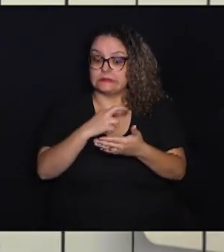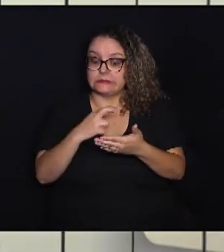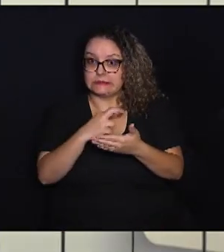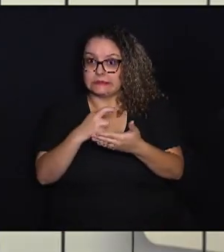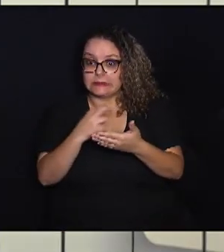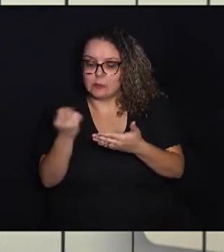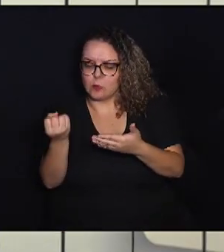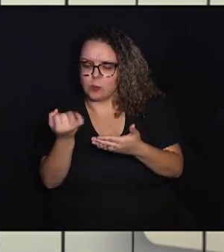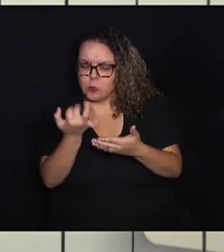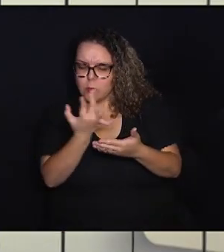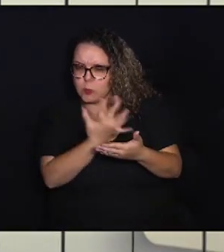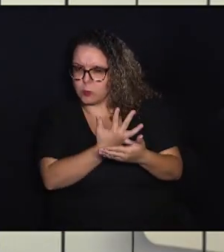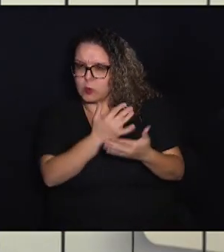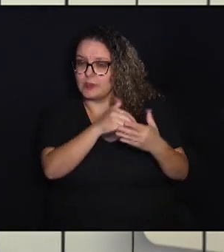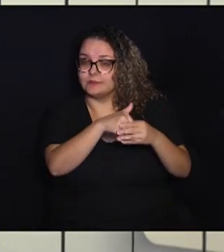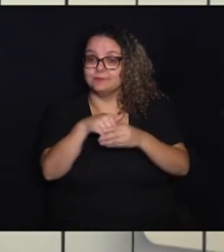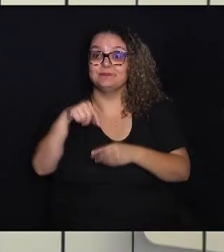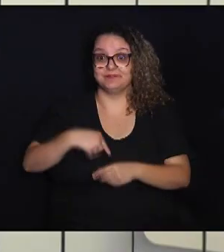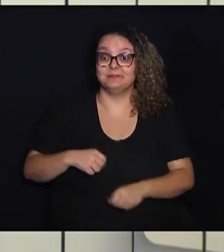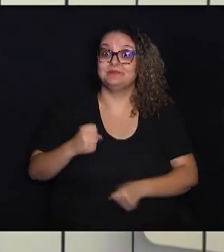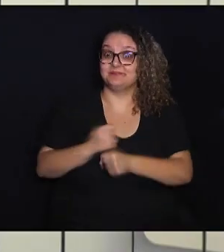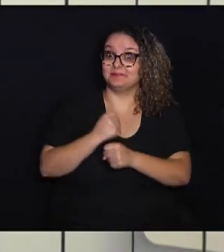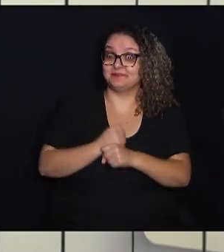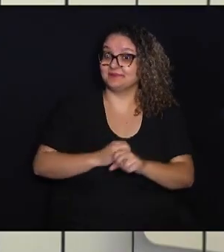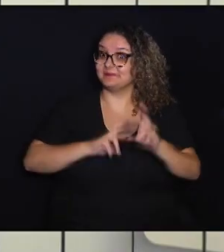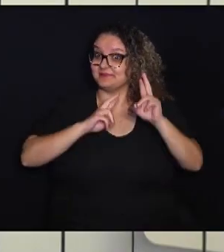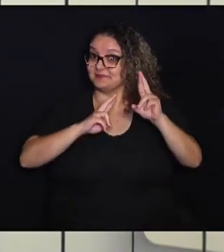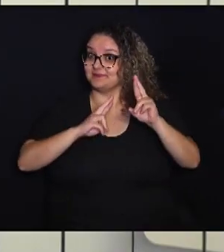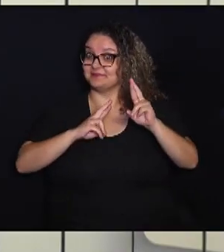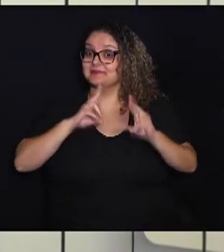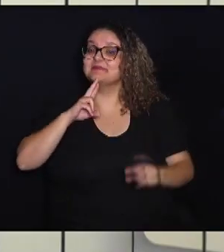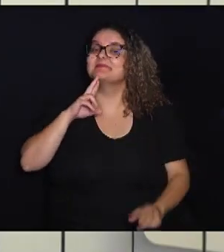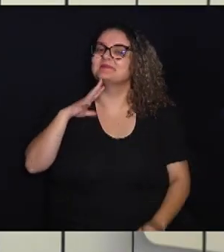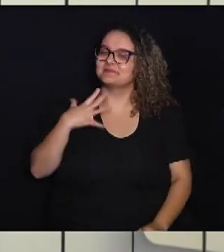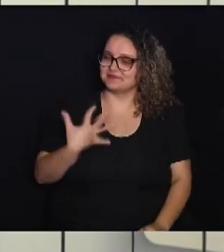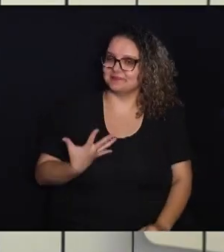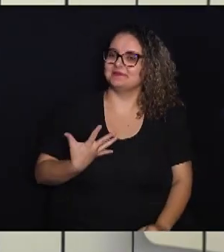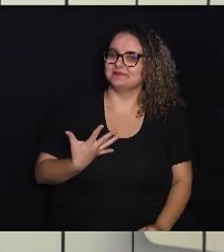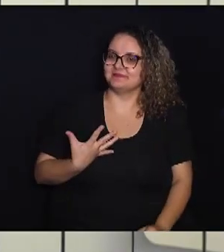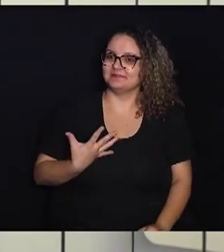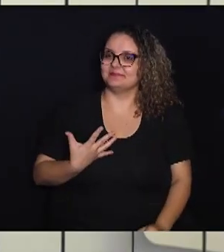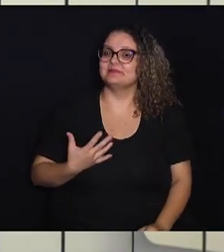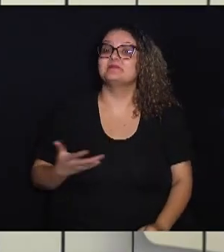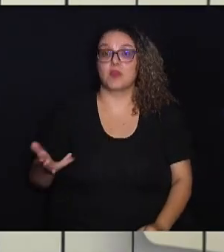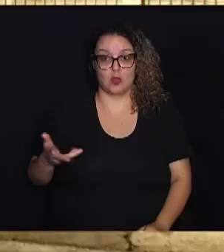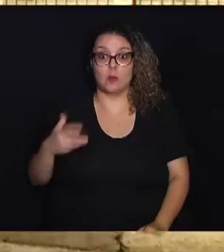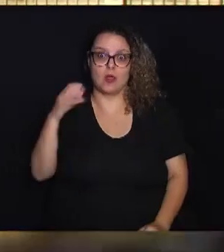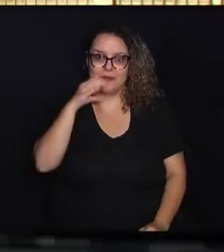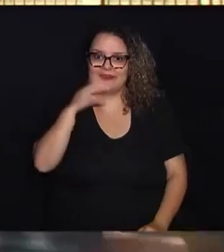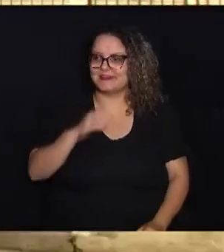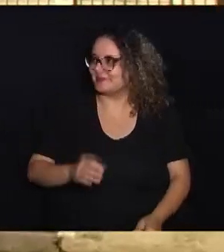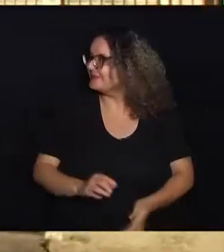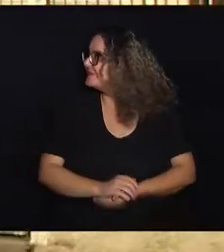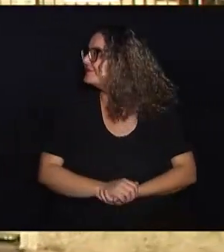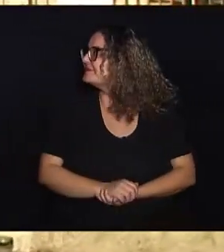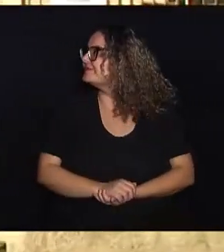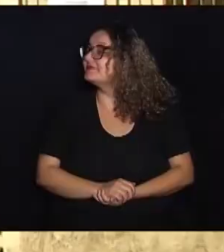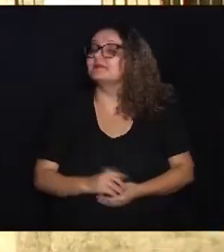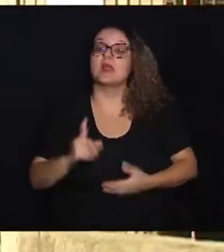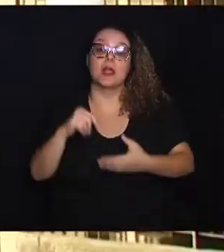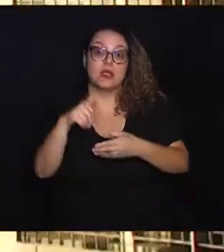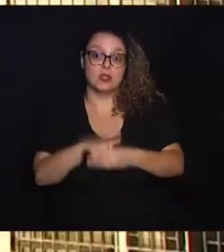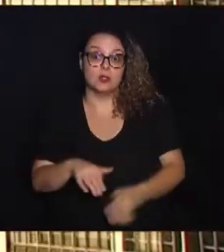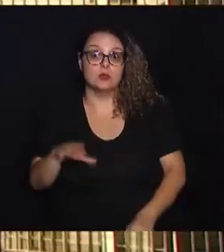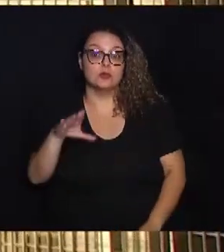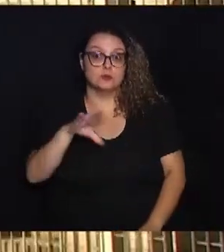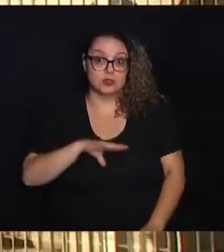votos. Neste ano, a expectativa é que o resultado saia com muita agilidade. Nas eleições